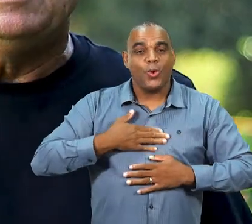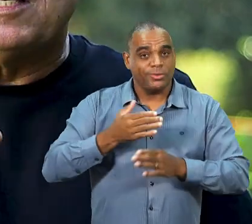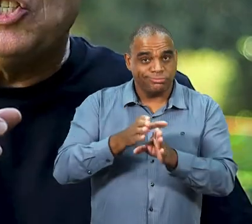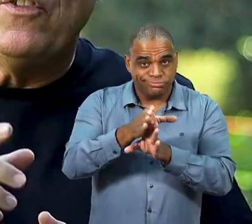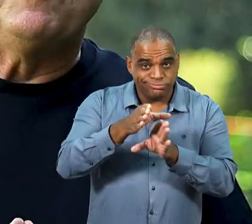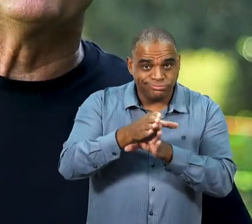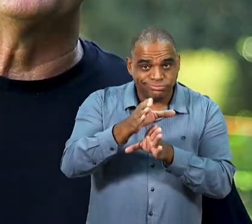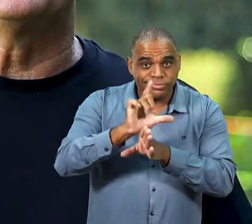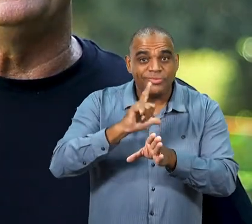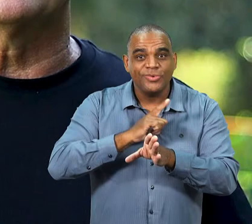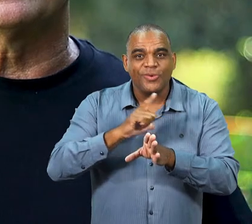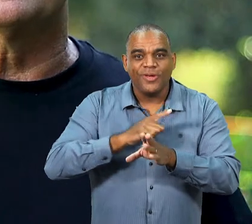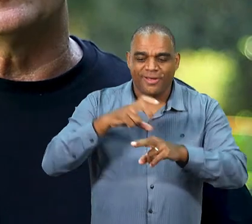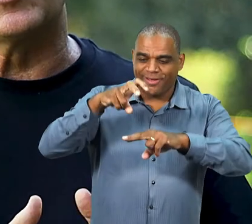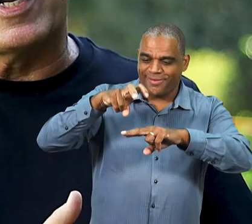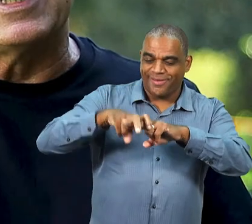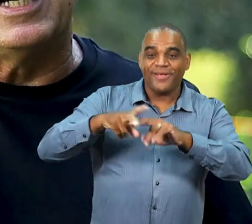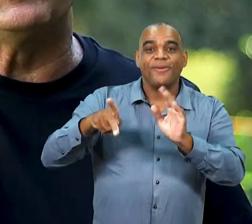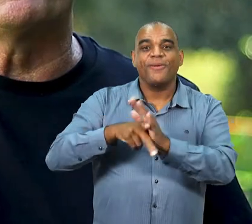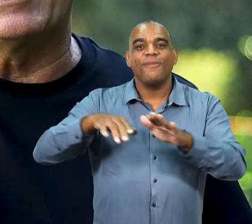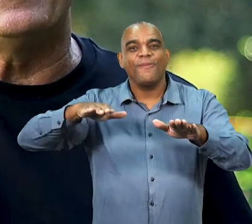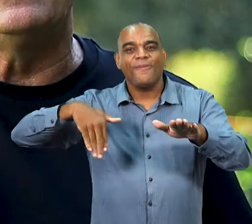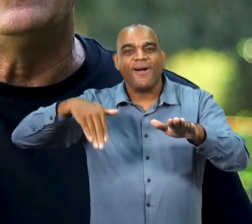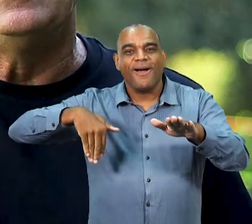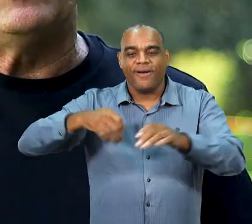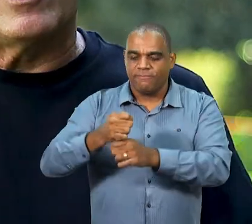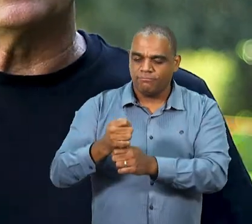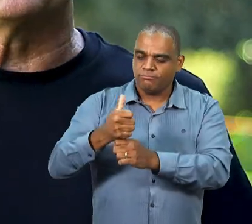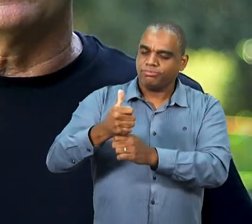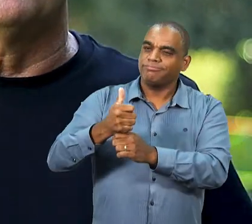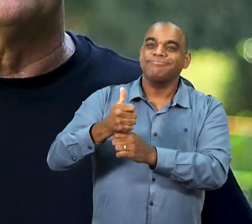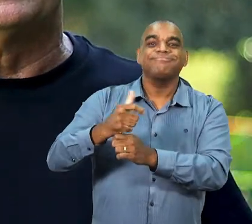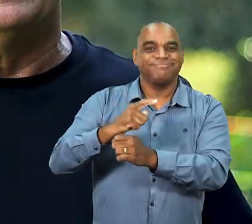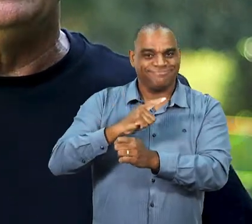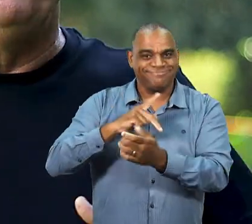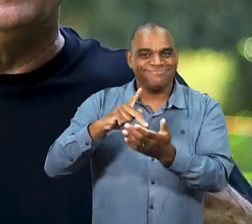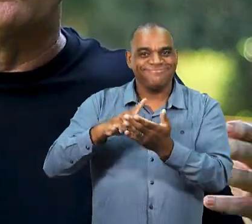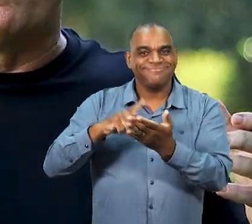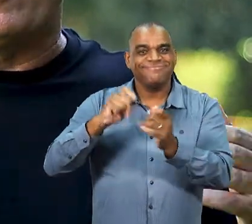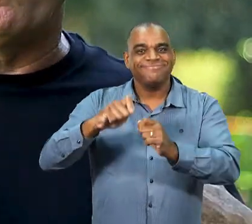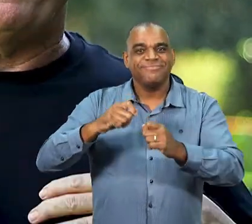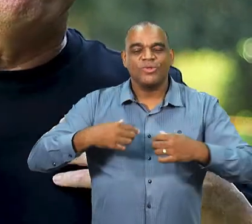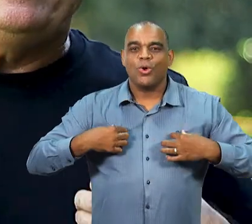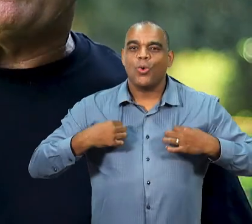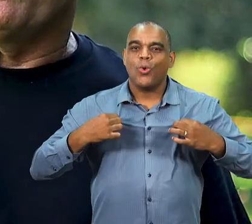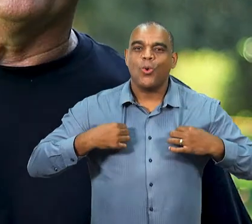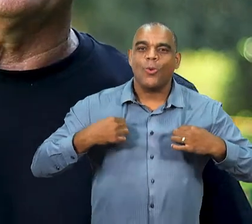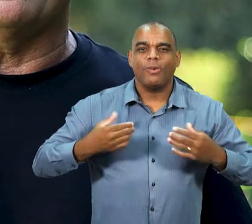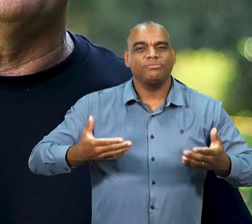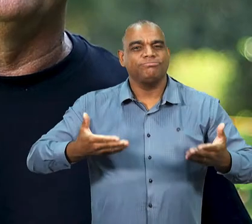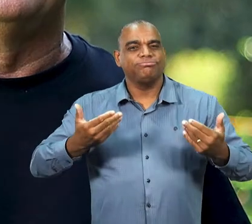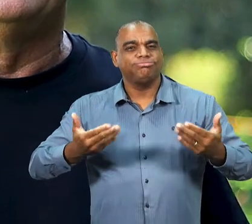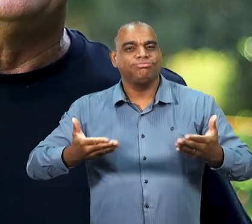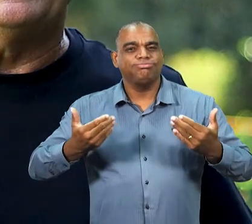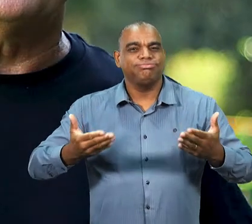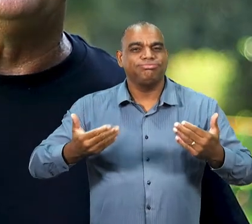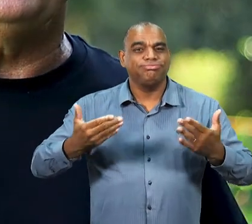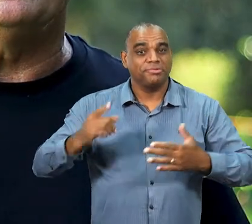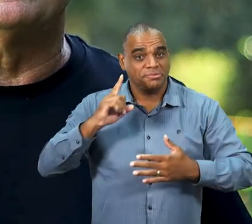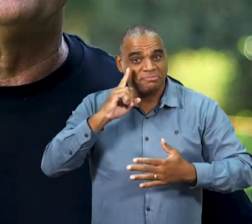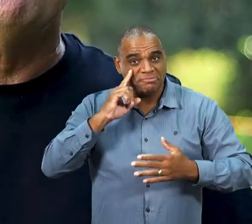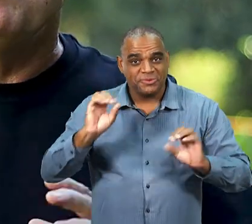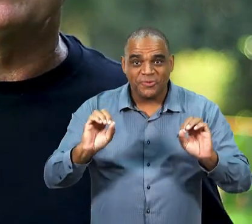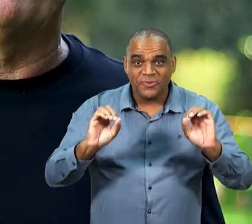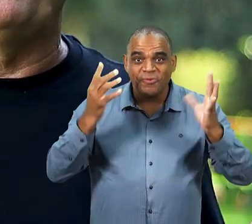agradável, incentivamos você a trazer a sua cadeira de praia e guarda-sol e vir com uma roupa bem confortável.